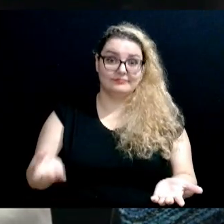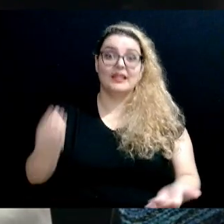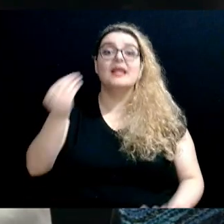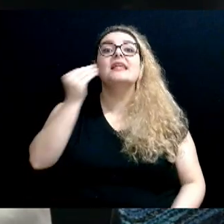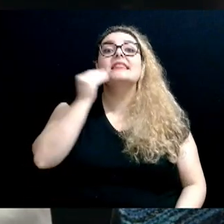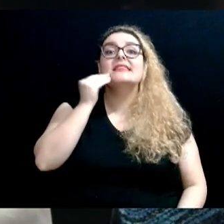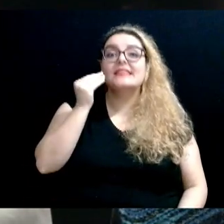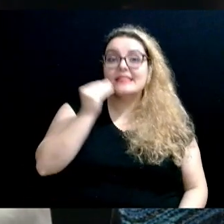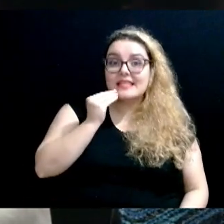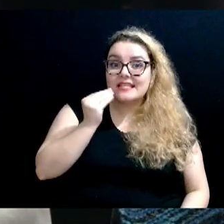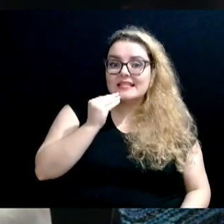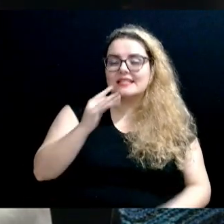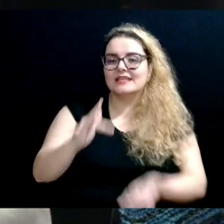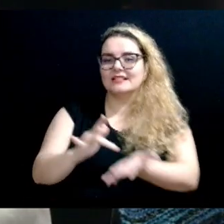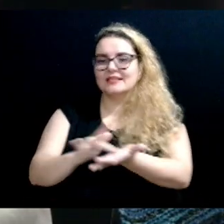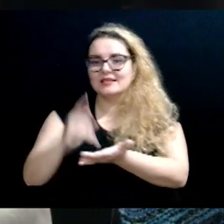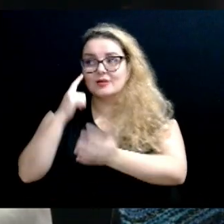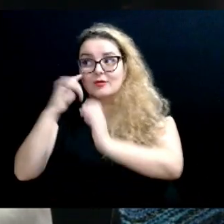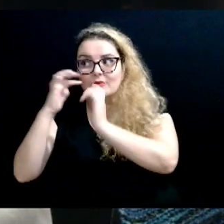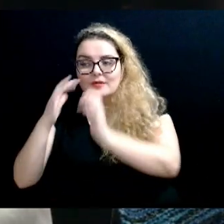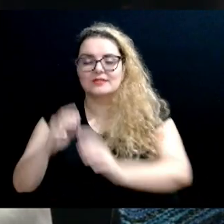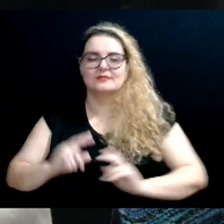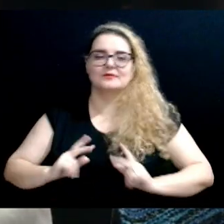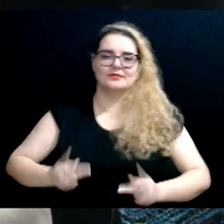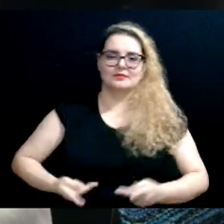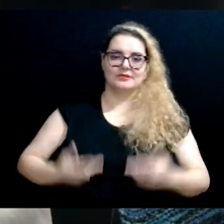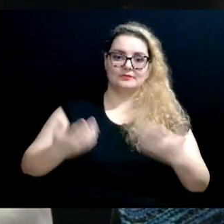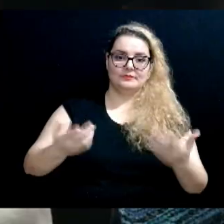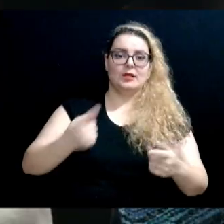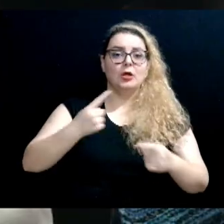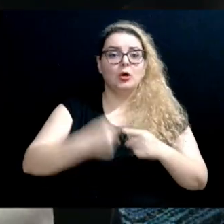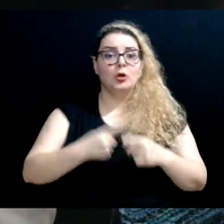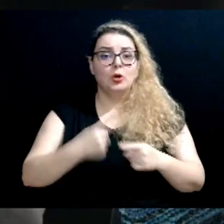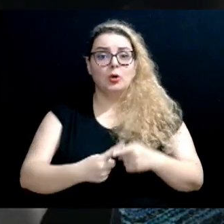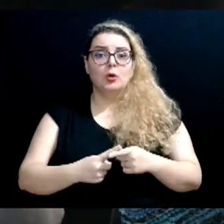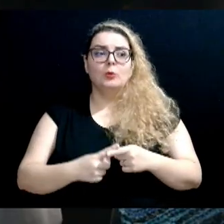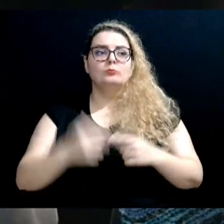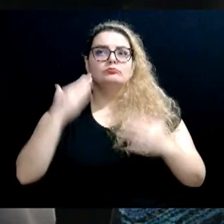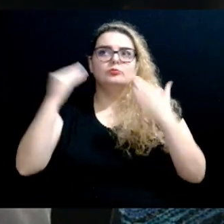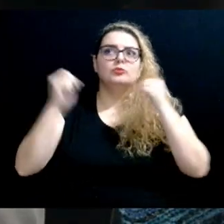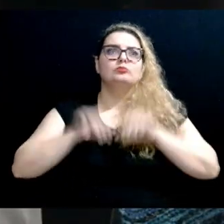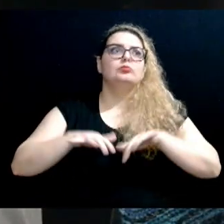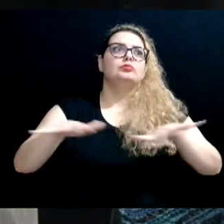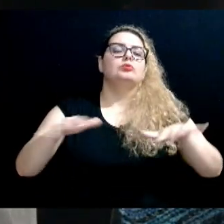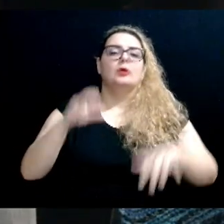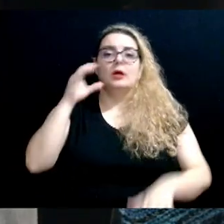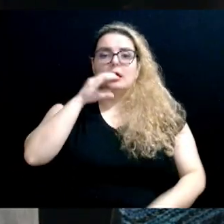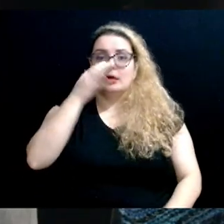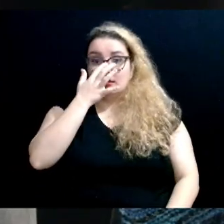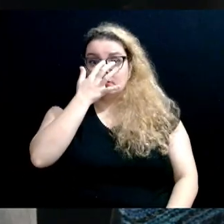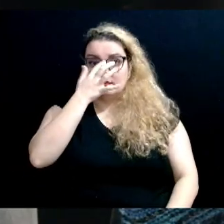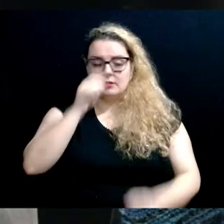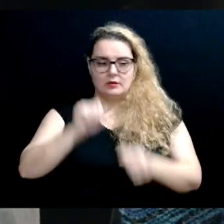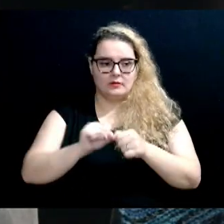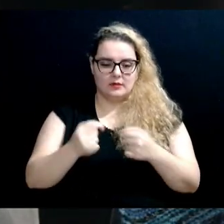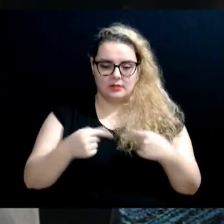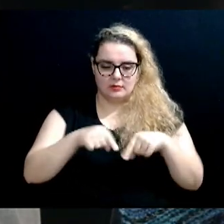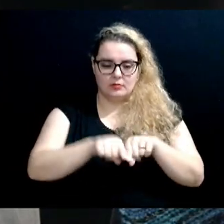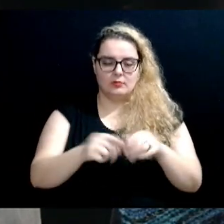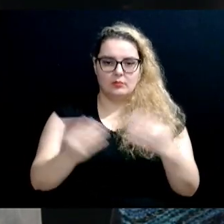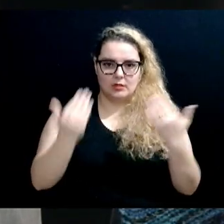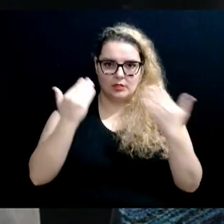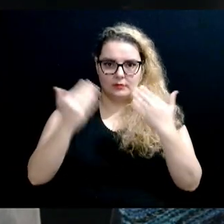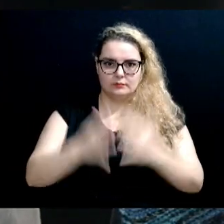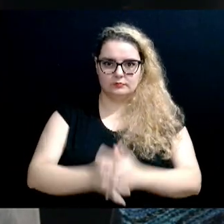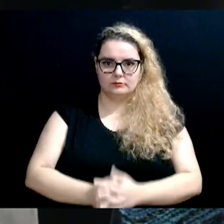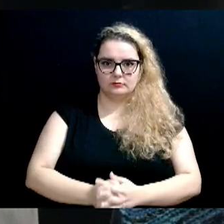o pensamento humano, E por que ela se popularizou tão rápido? Eu consigo fazer um paralelo. Para quem tem tanto